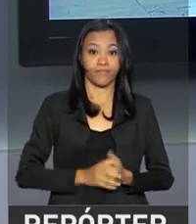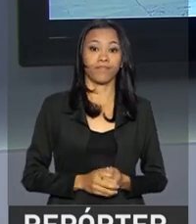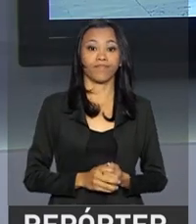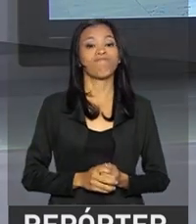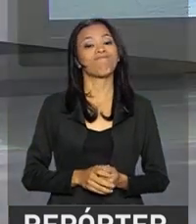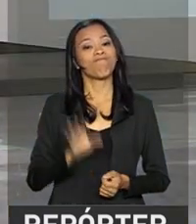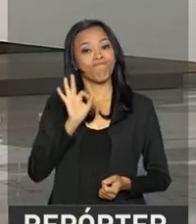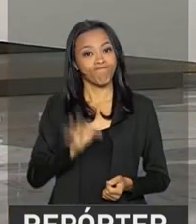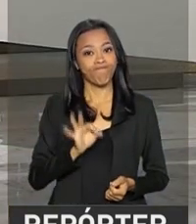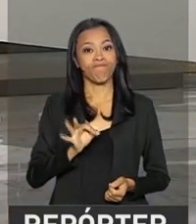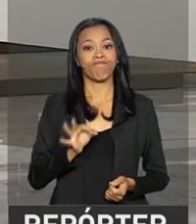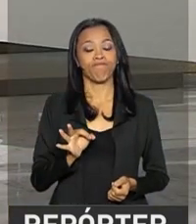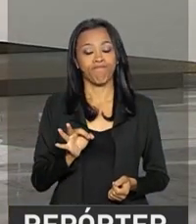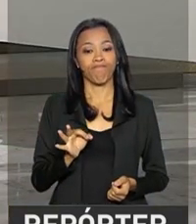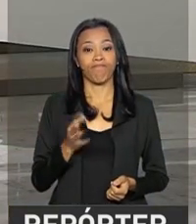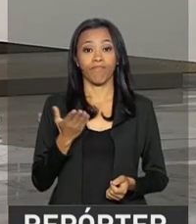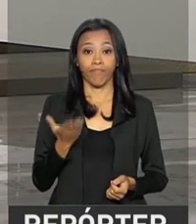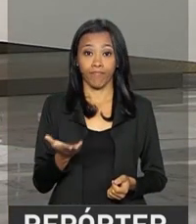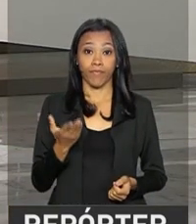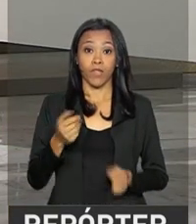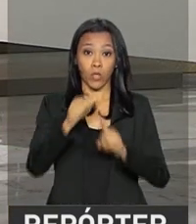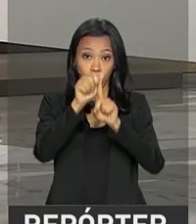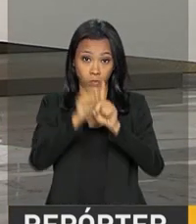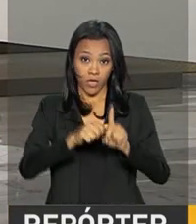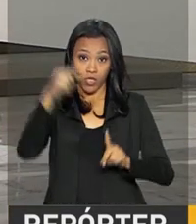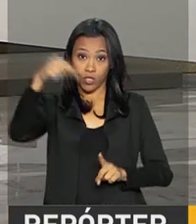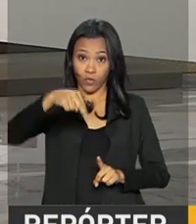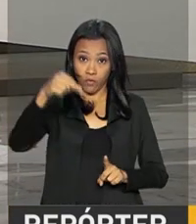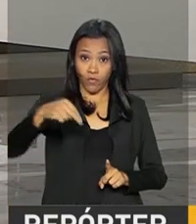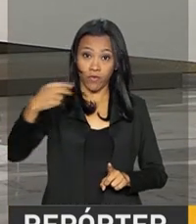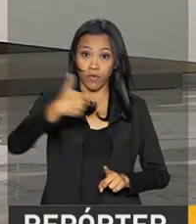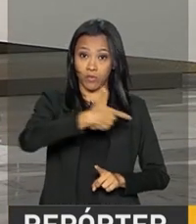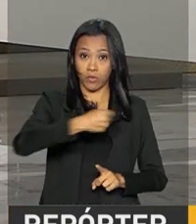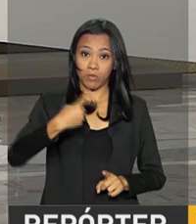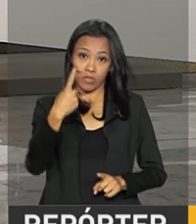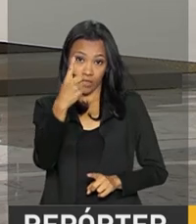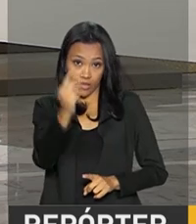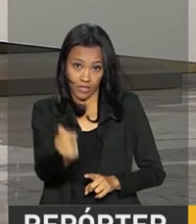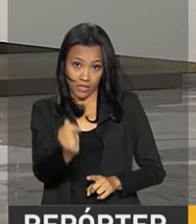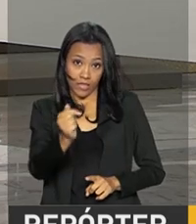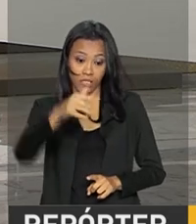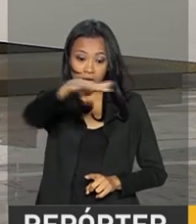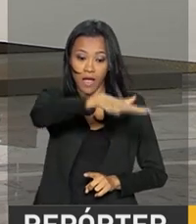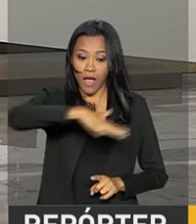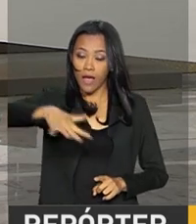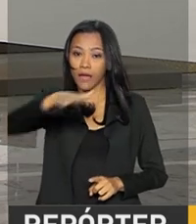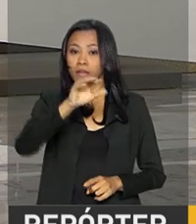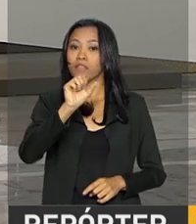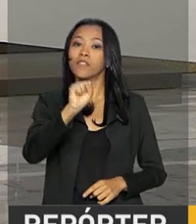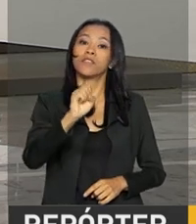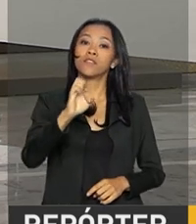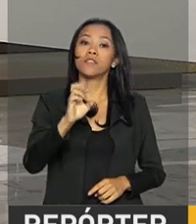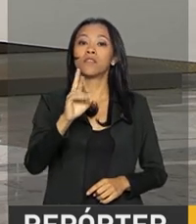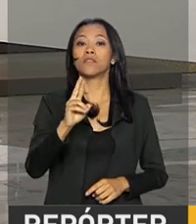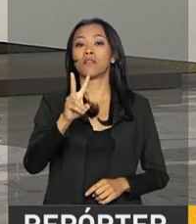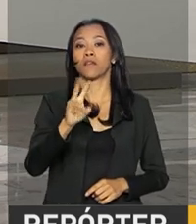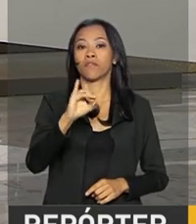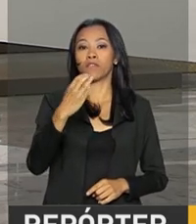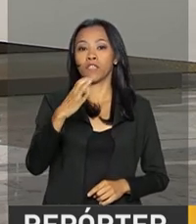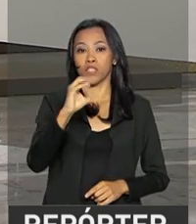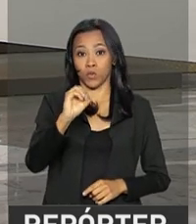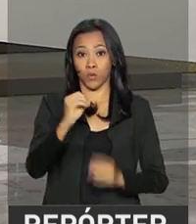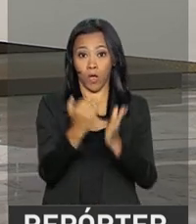isso mesmo thaíssa olha aí novembro de 2017 o setor de serviços cresceu 1 1% em relação